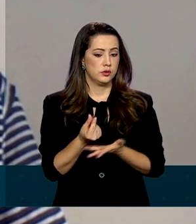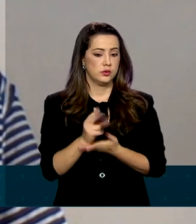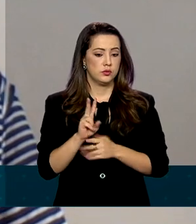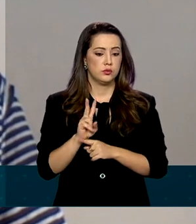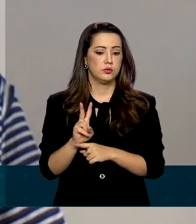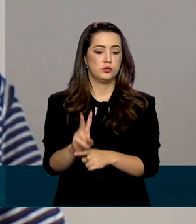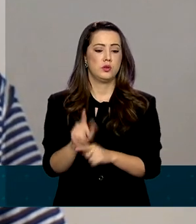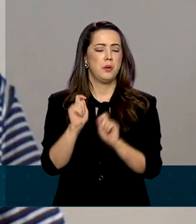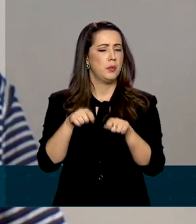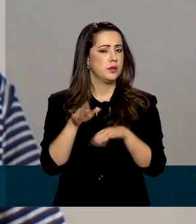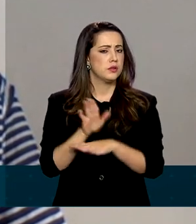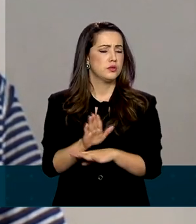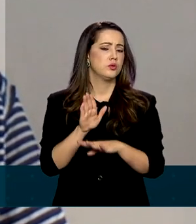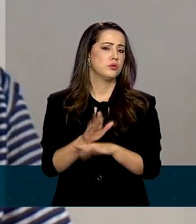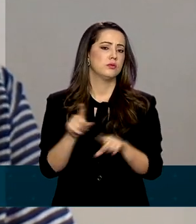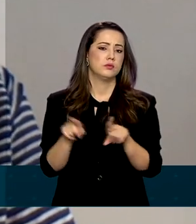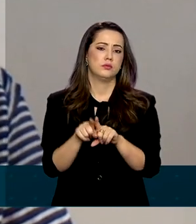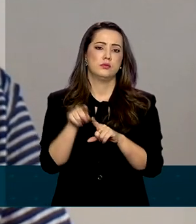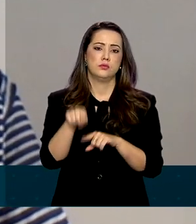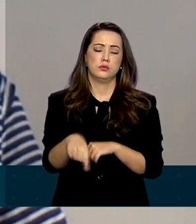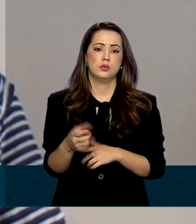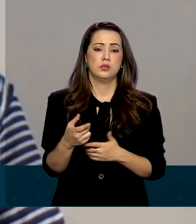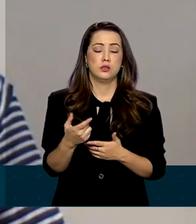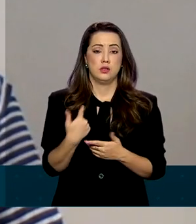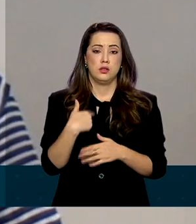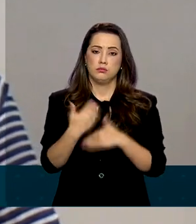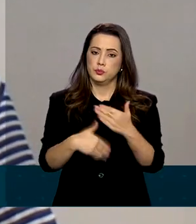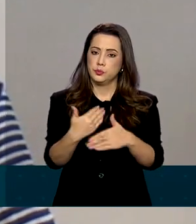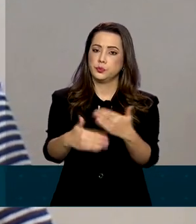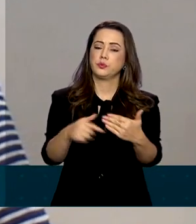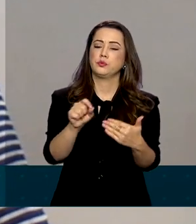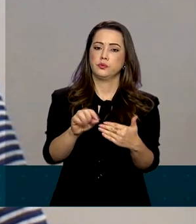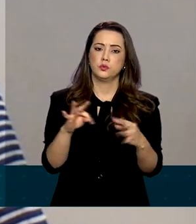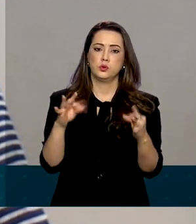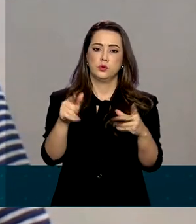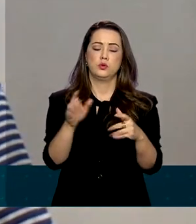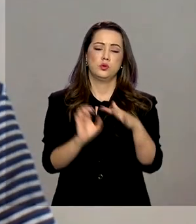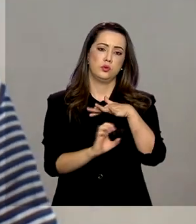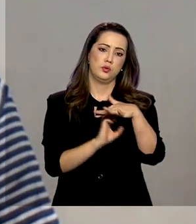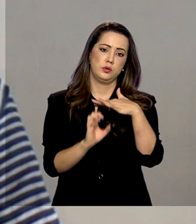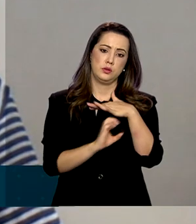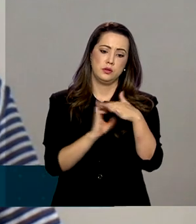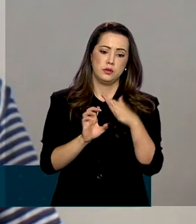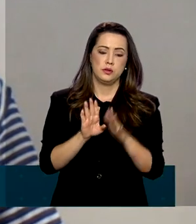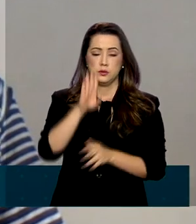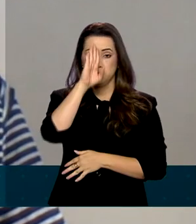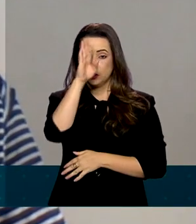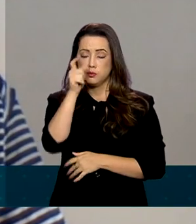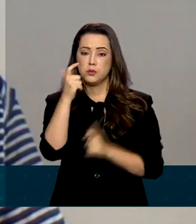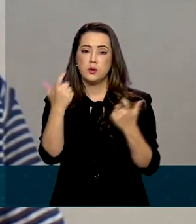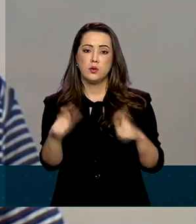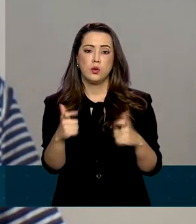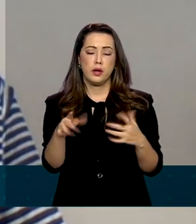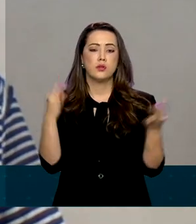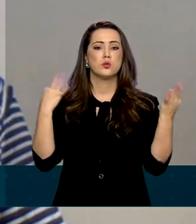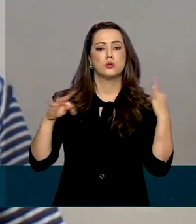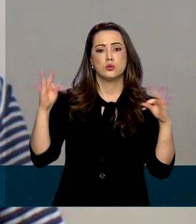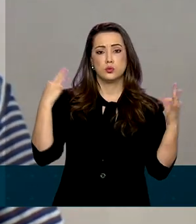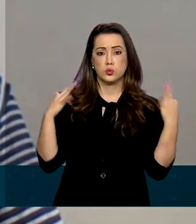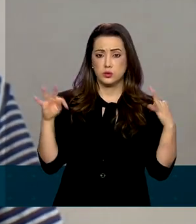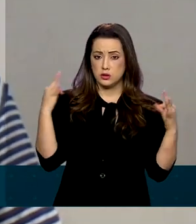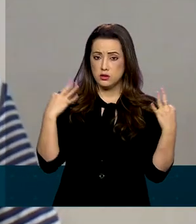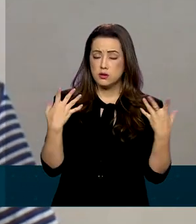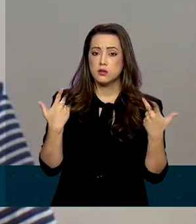possa ajudar a sustentabilidade de todas as empresas, sobretudo das agências de viagens,